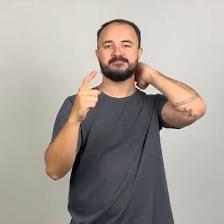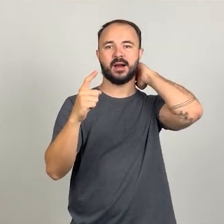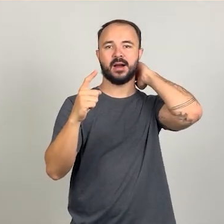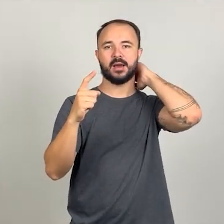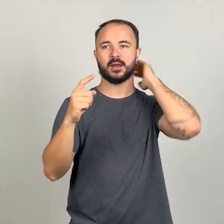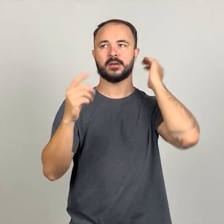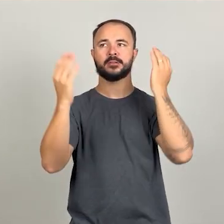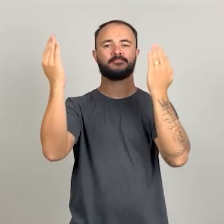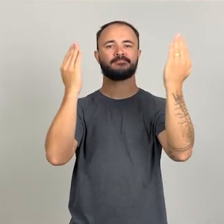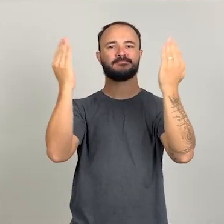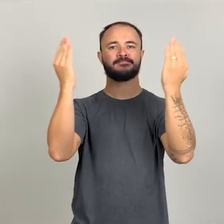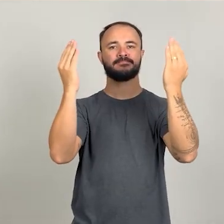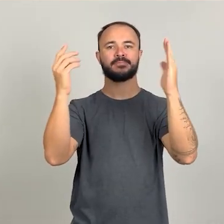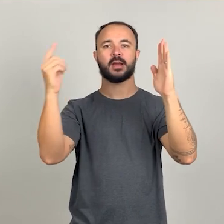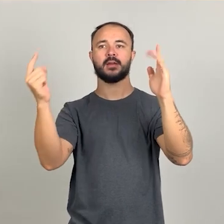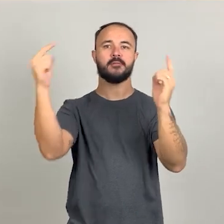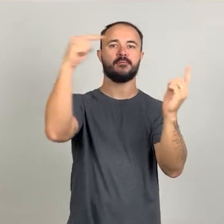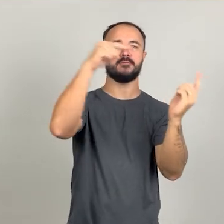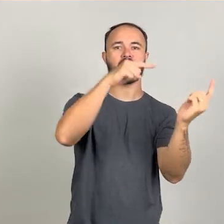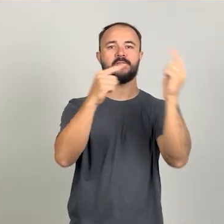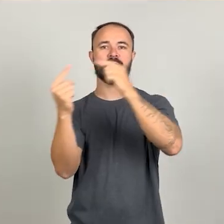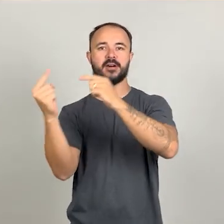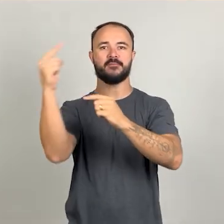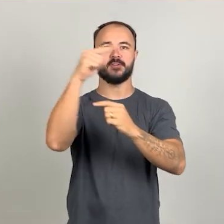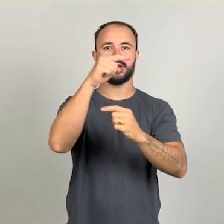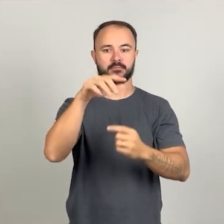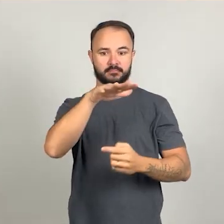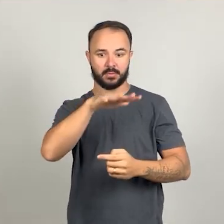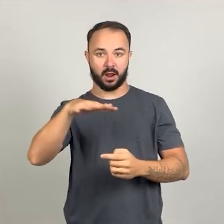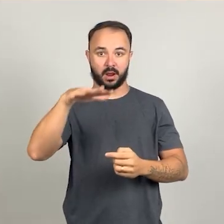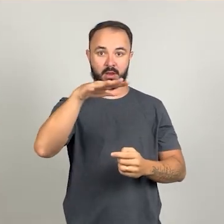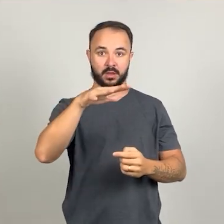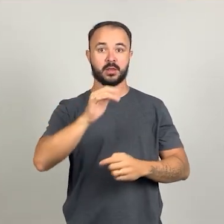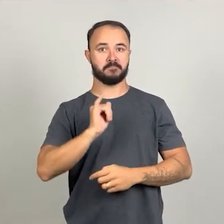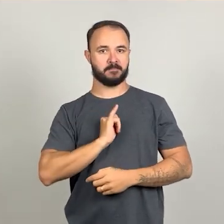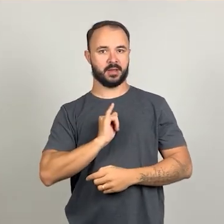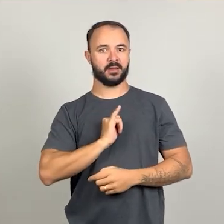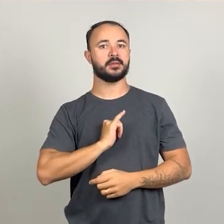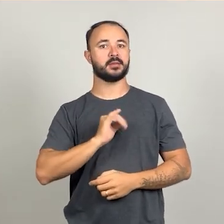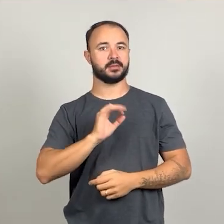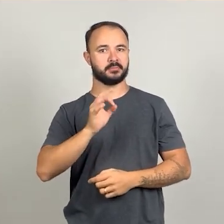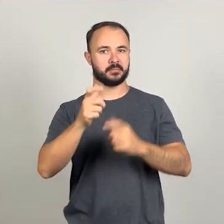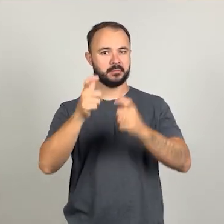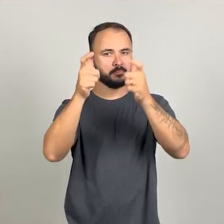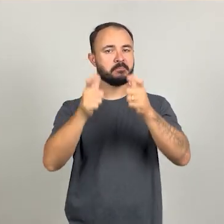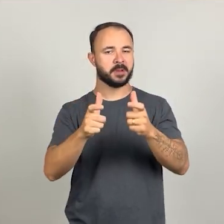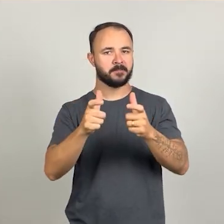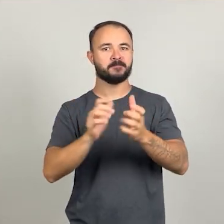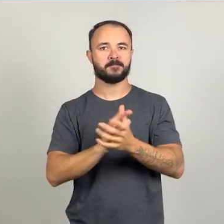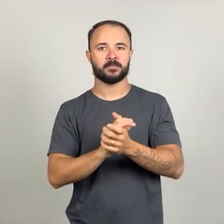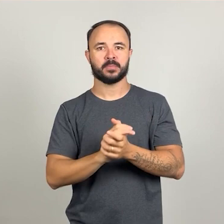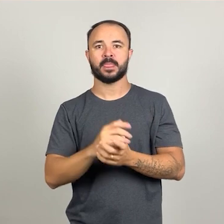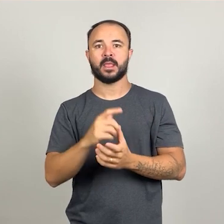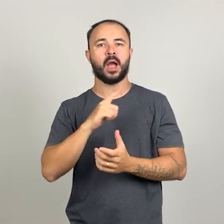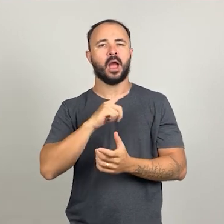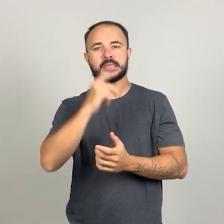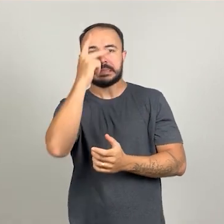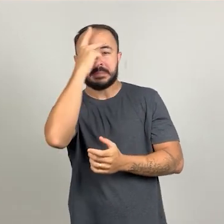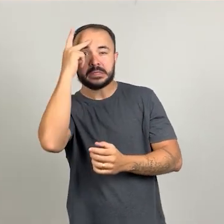iam trabalhando para que se encontrassem. E Imperatriz recebia diversos trabalhadores nessa